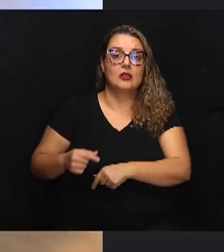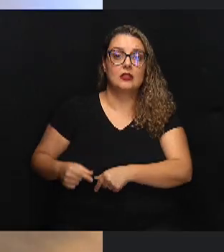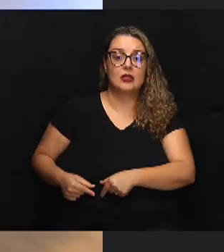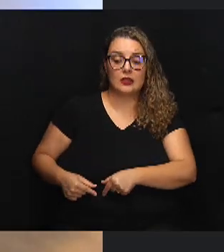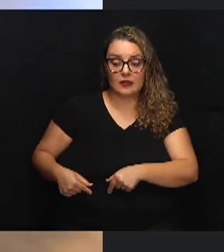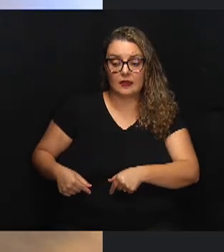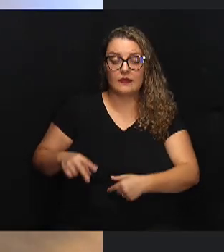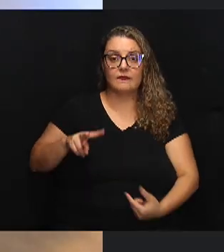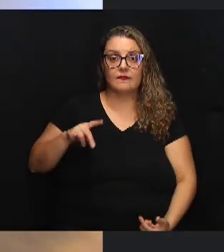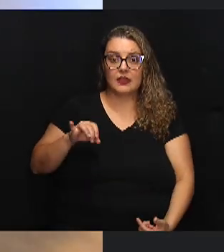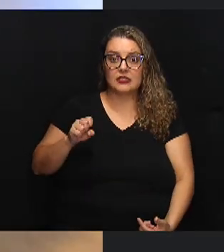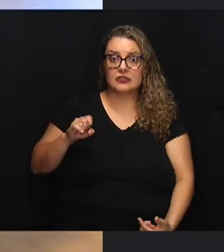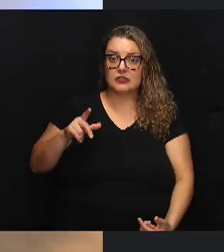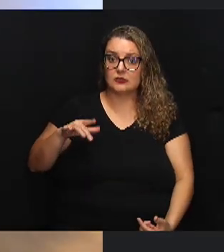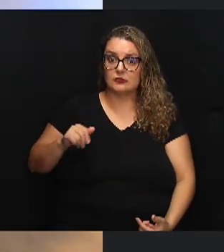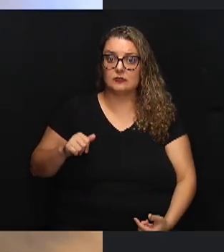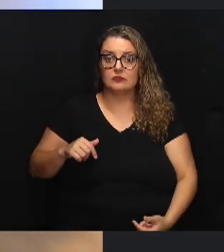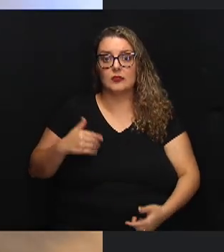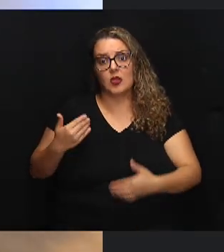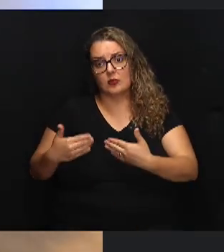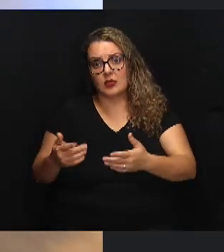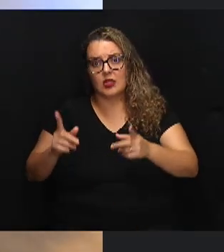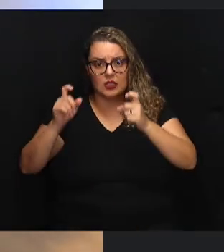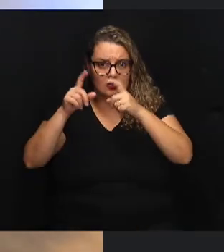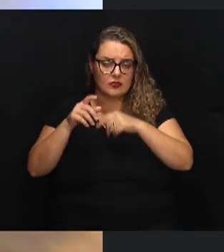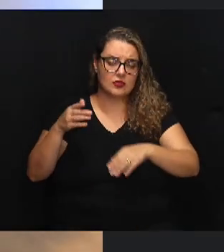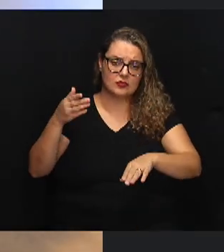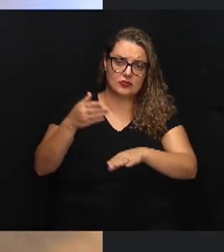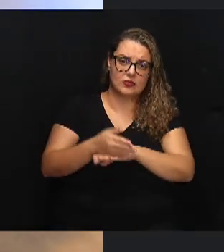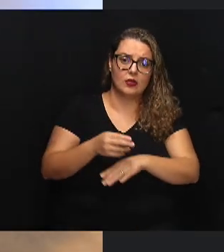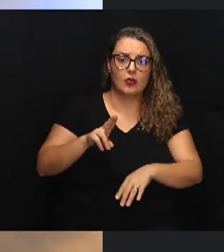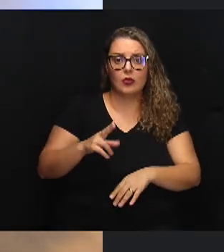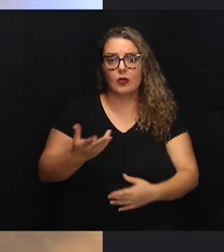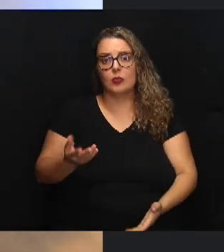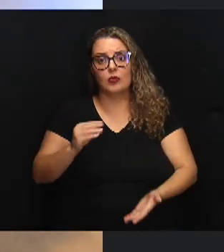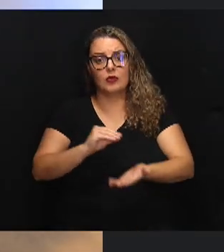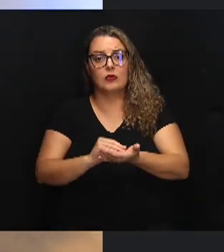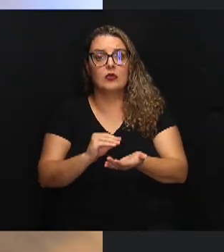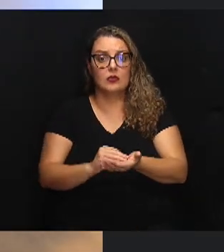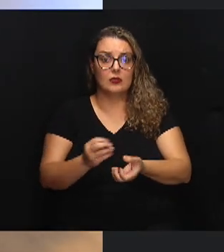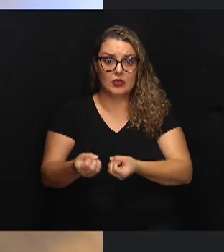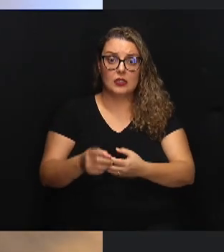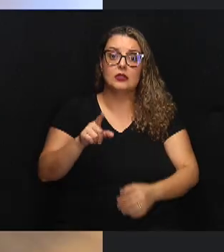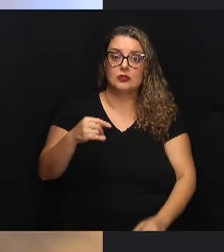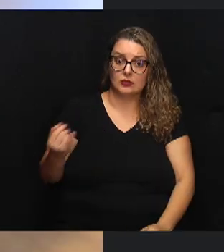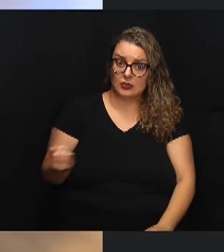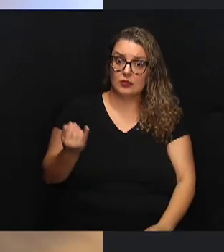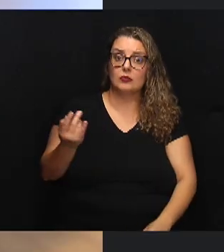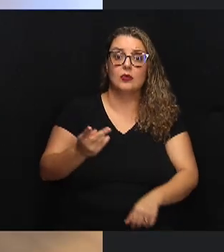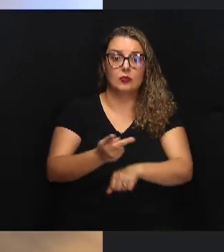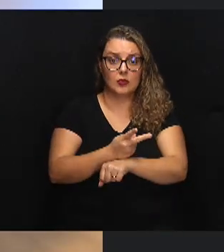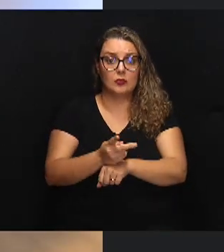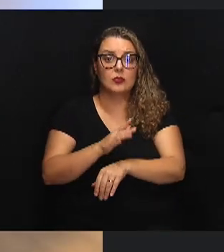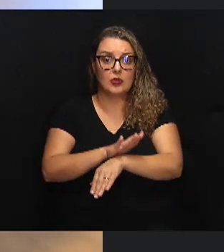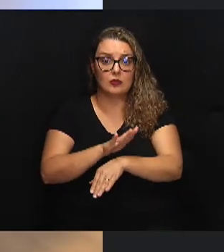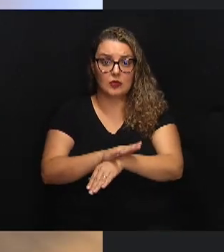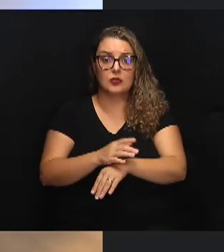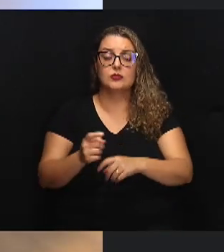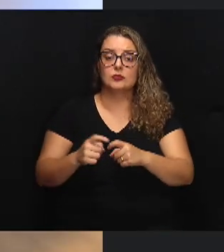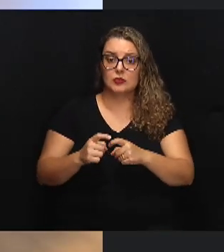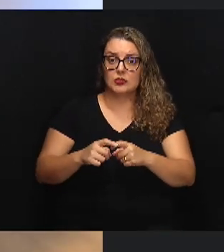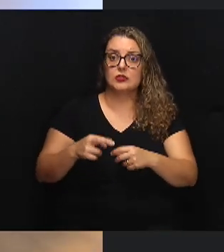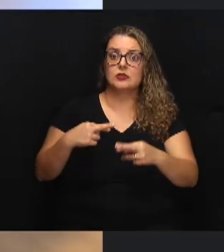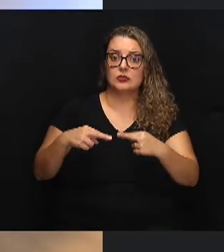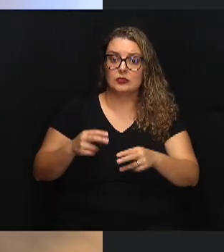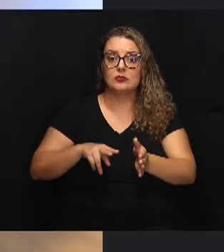ali locais, às vezes por dificuldade de acesso ou por desinformação. Então, é importante procurar ajuda médica se tiver realmente